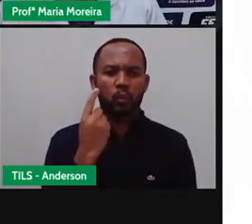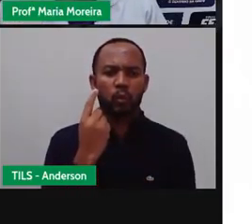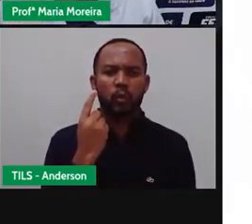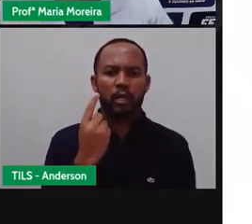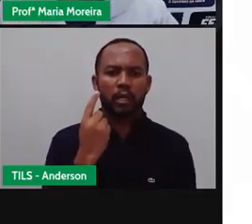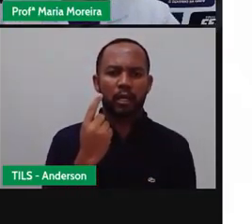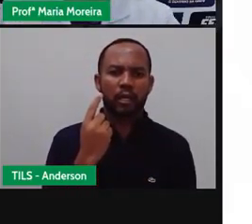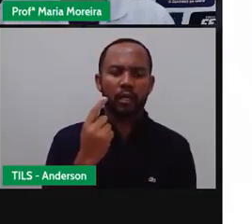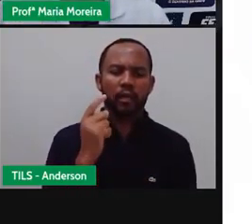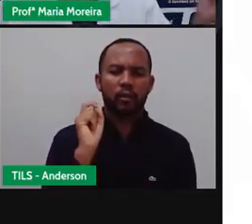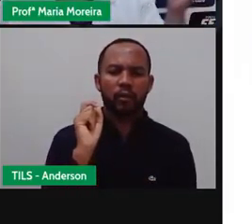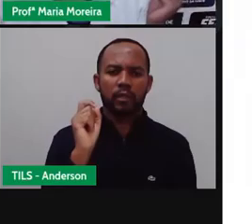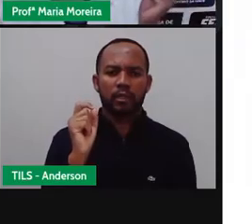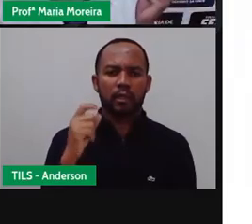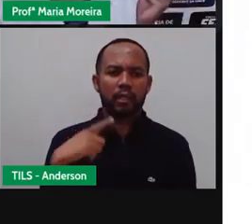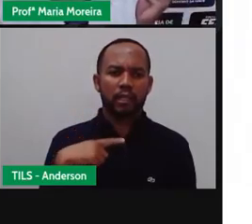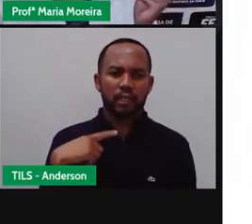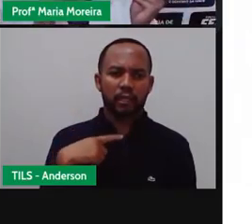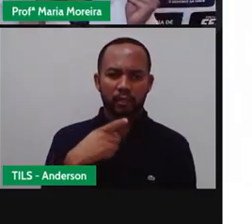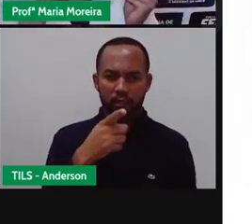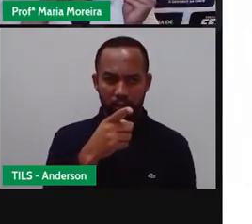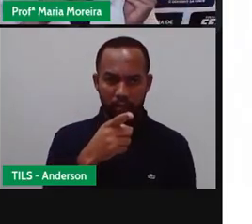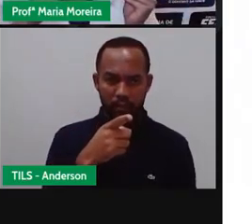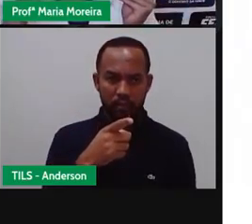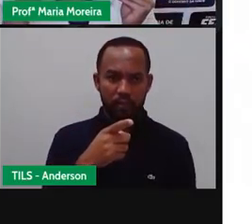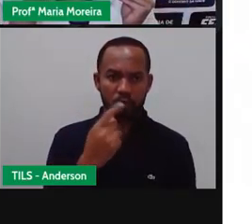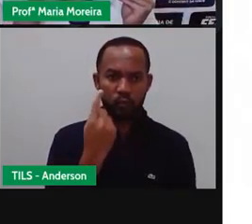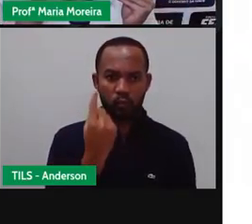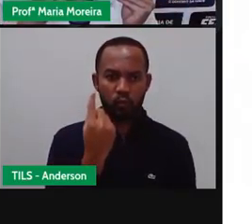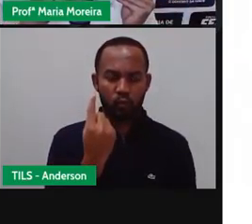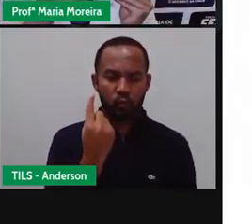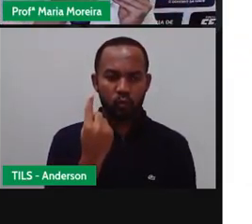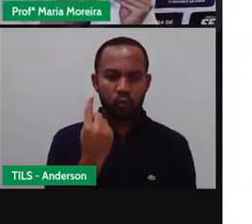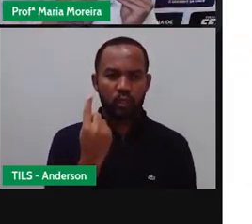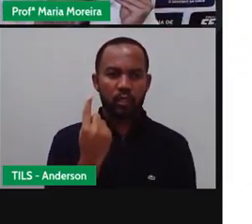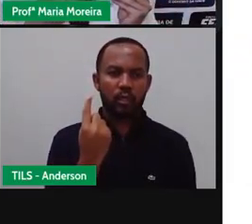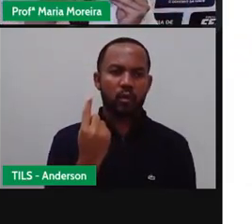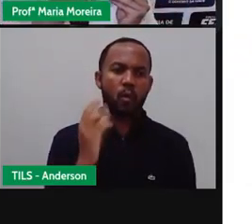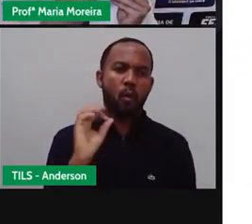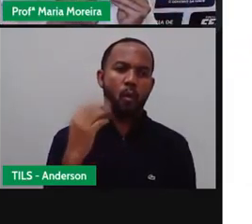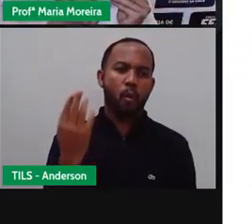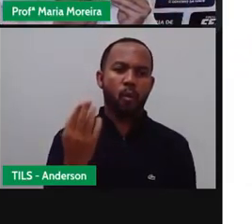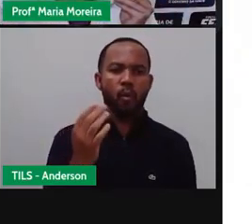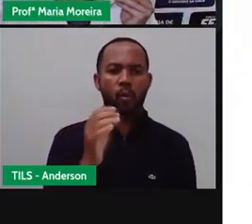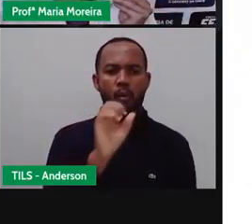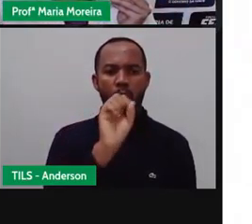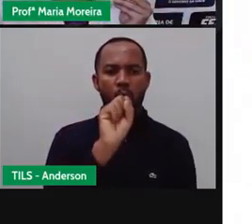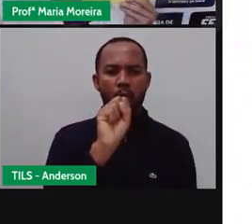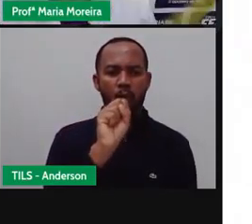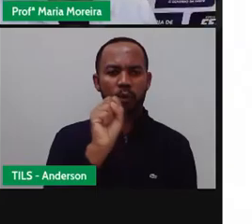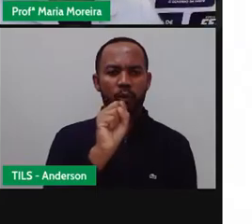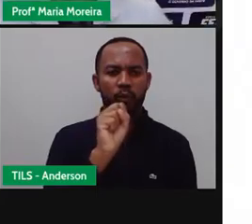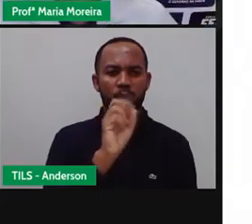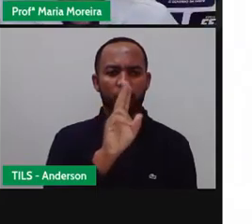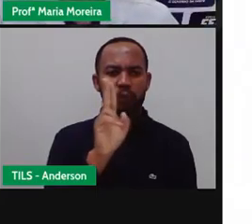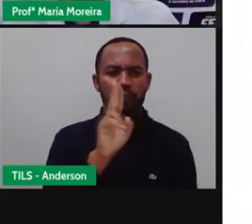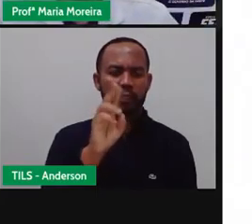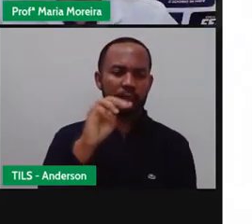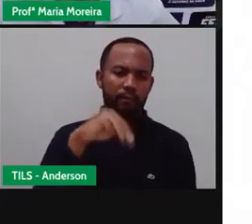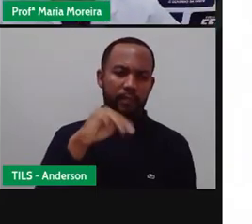dezena de milhar, que nem está aqui no nosso ábaco, né? Uma dezena de milhar, 8 unidades de milhar. Pois